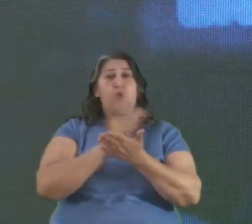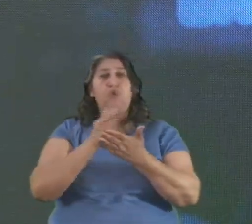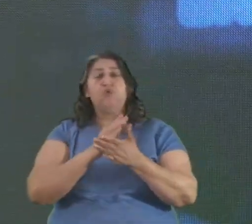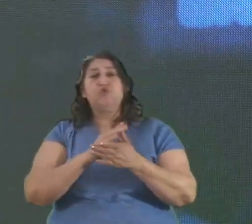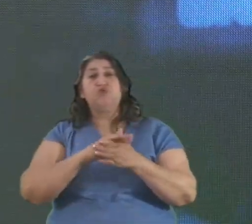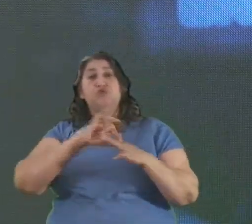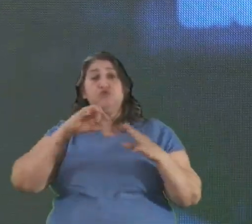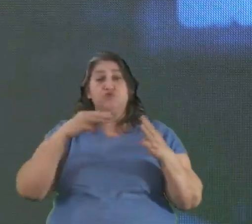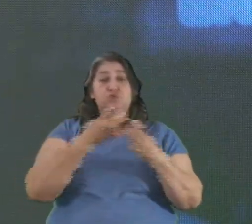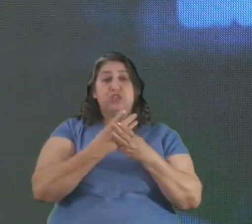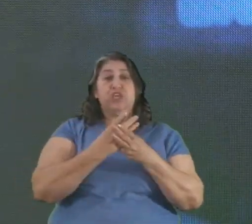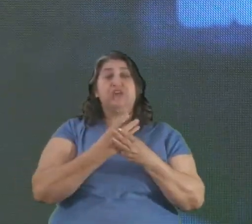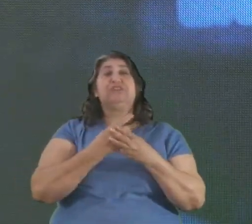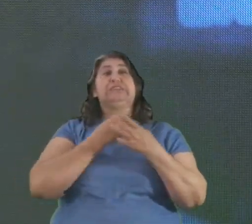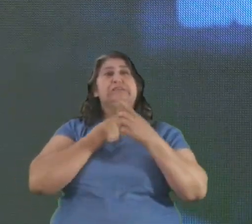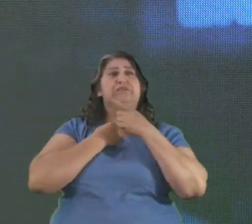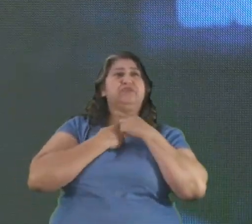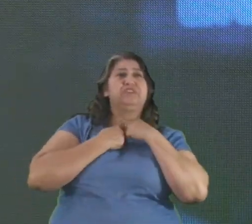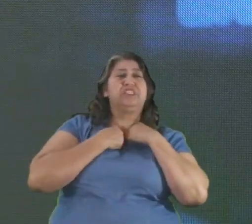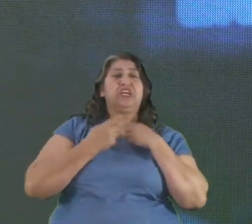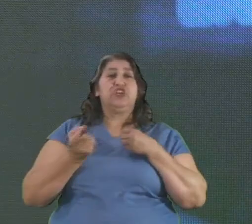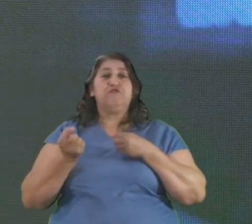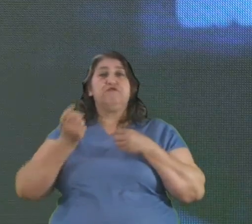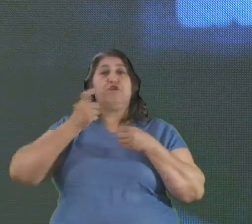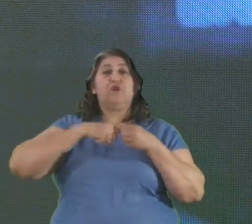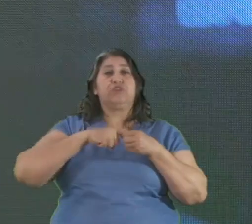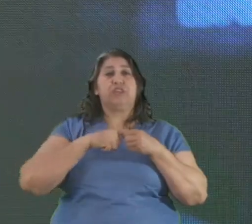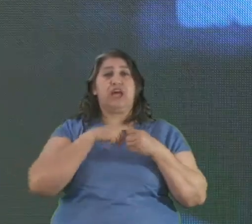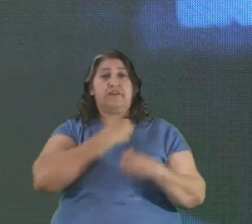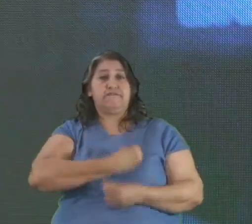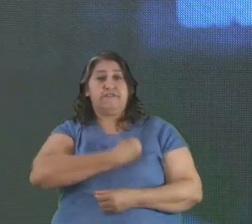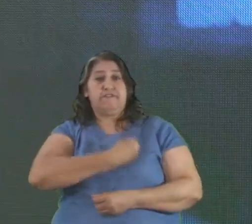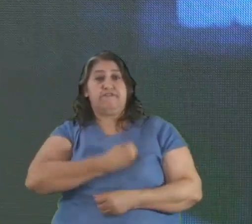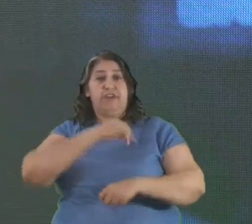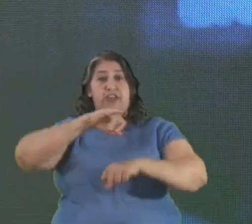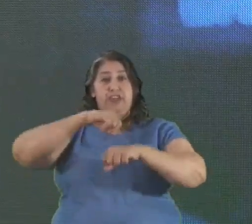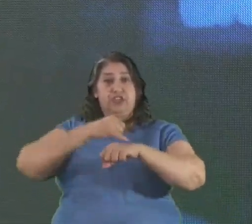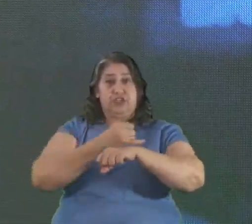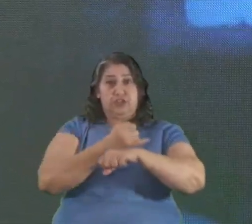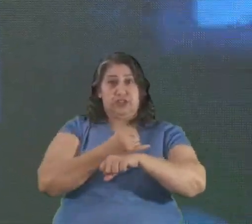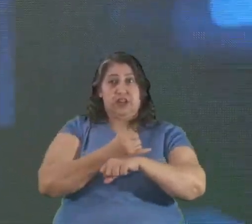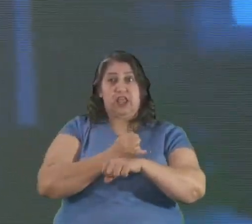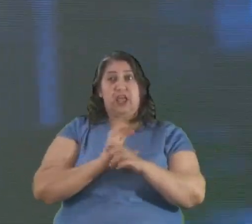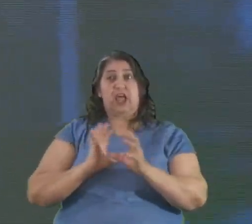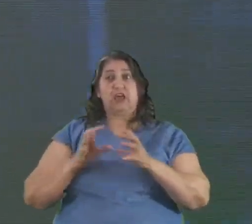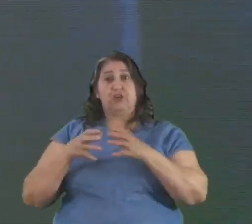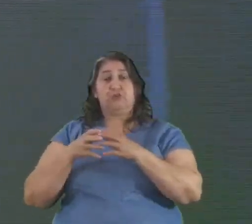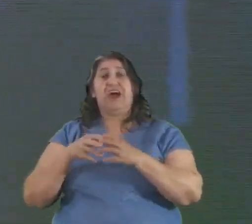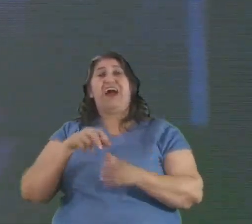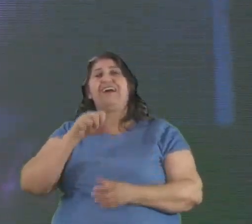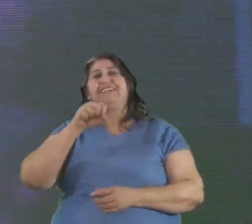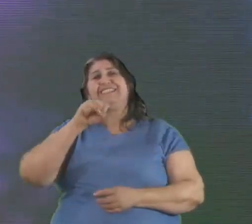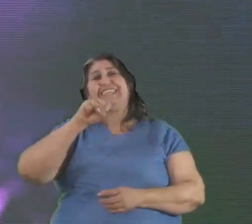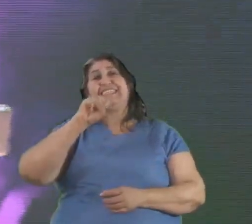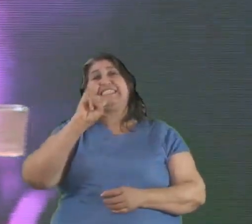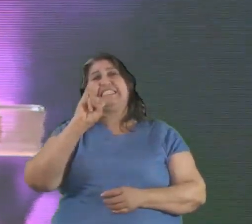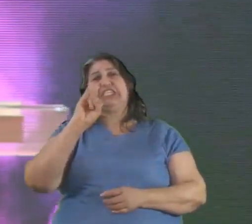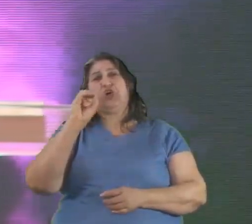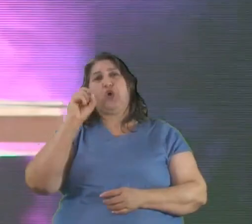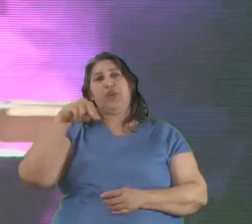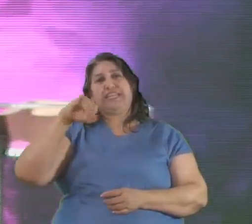o desejo de voltar para habitar Jerusalém. Sionista vem de Sião. E